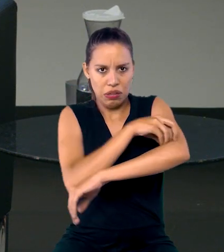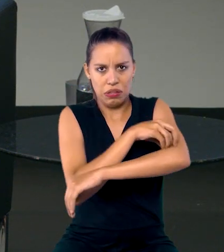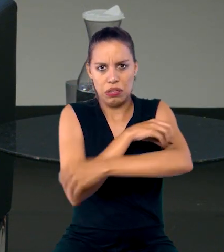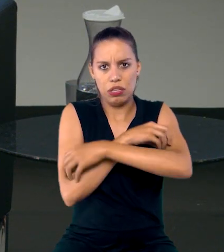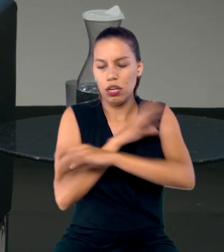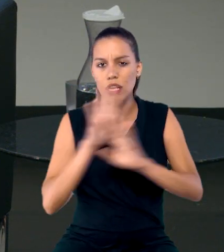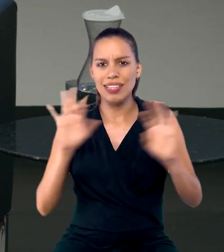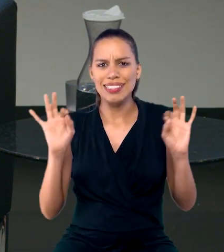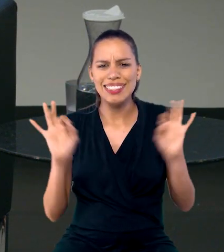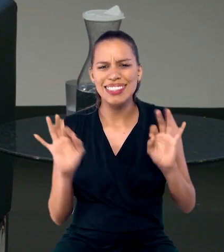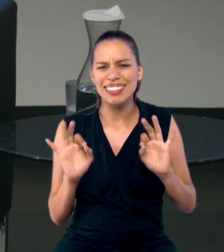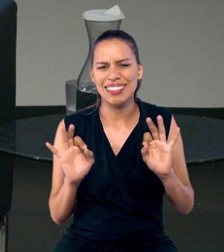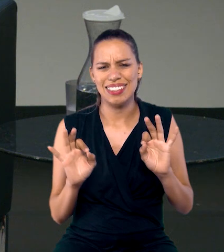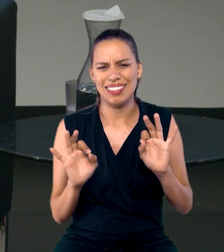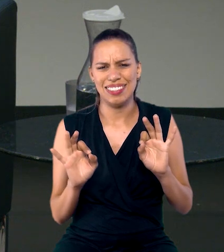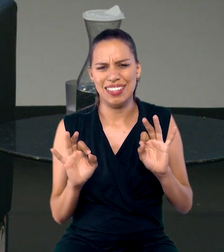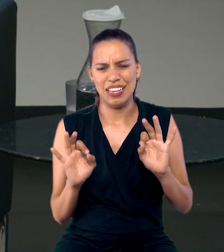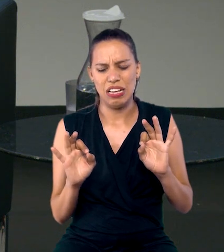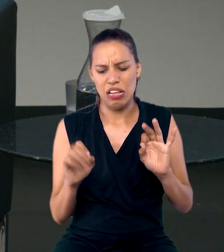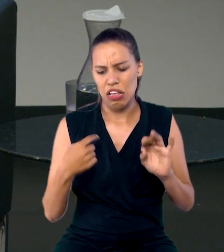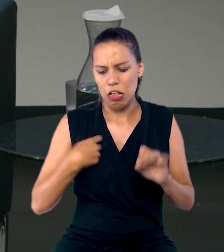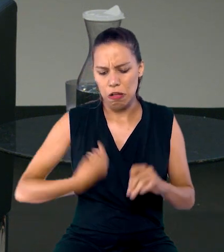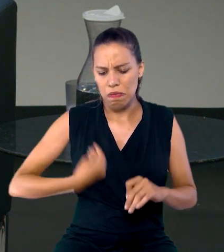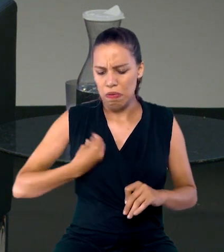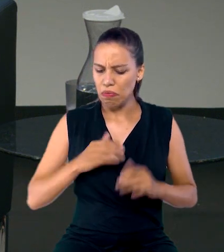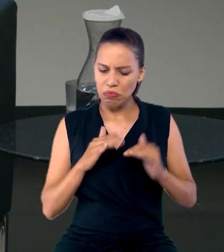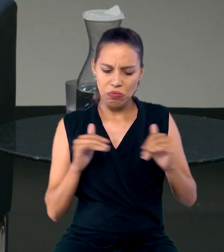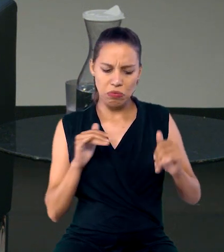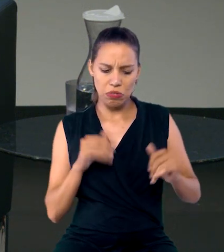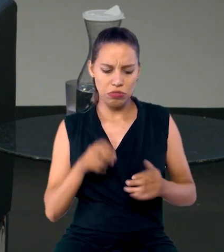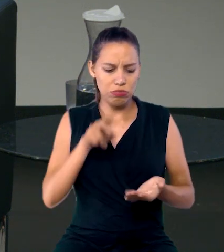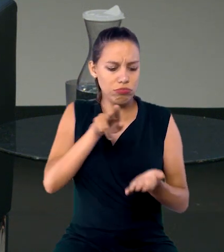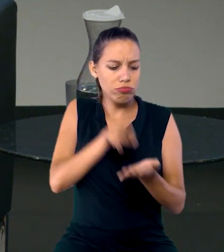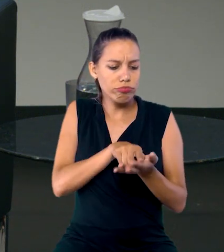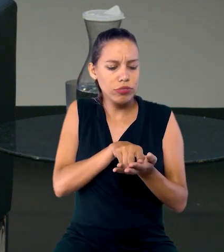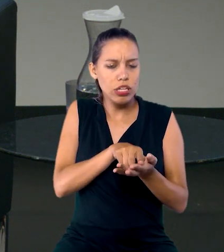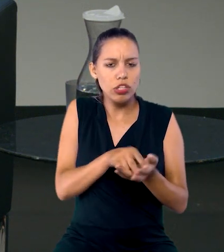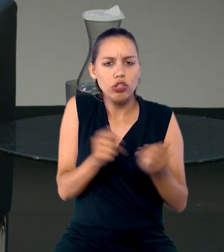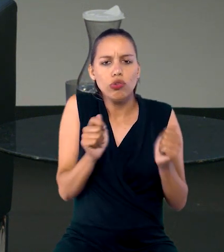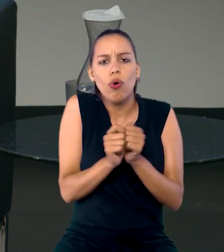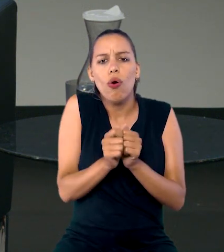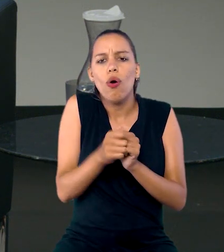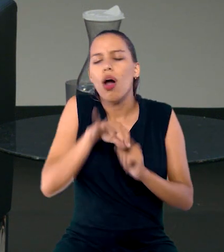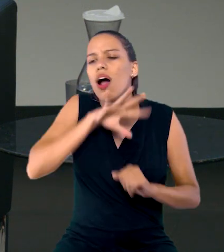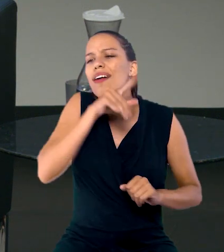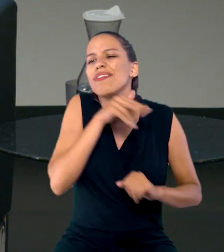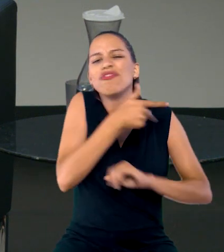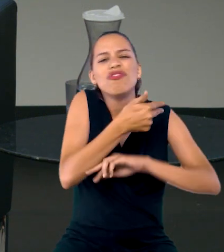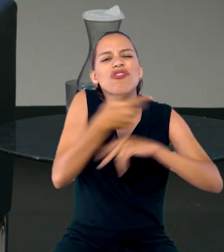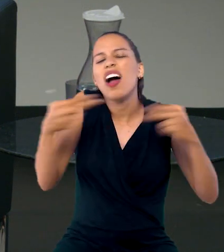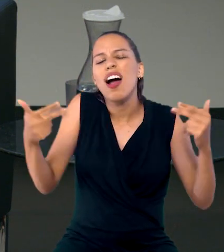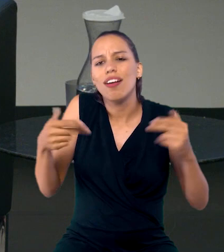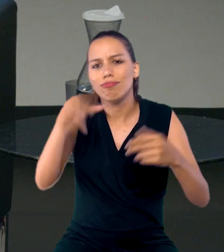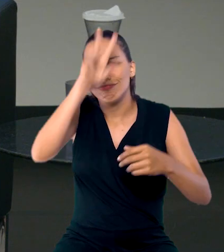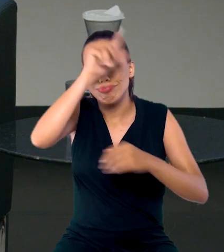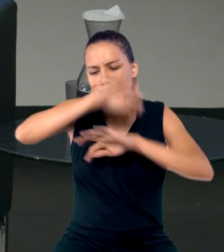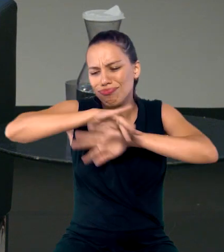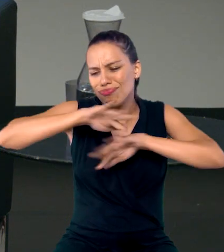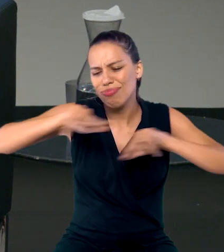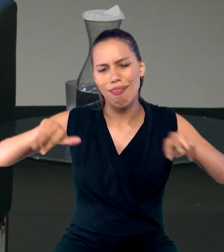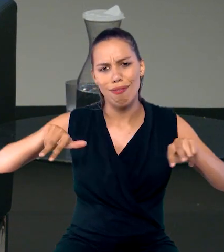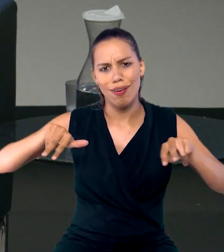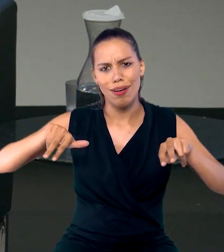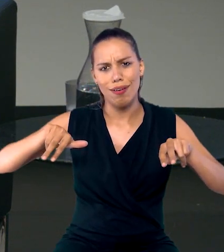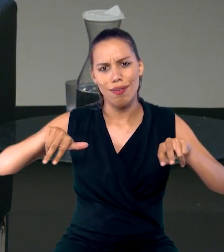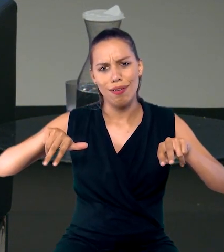picar por nada. E a gente divide a vida com tantos insetos, com tantos bichos, com tantas coisas, com tantas